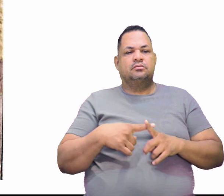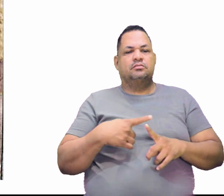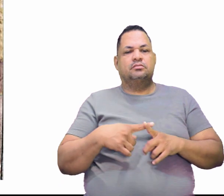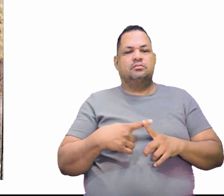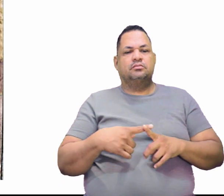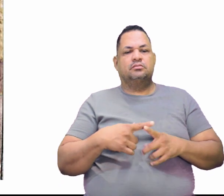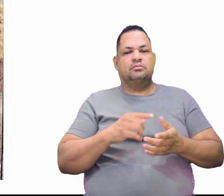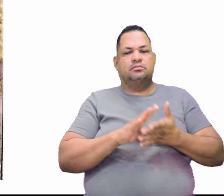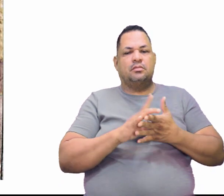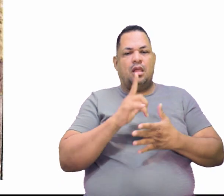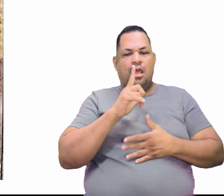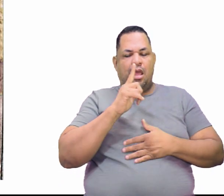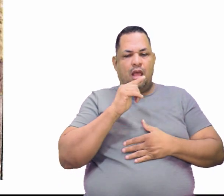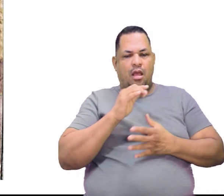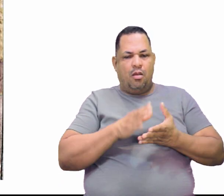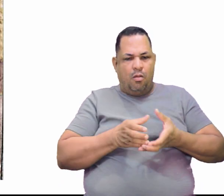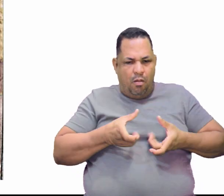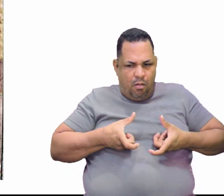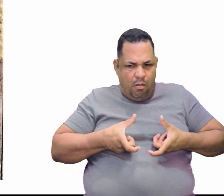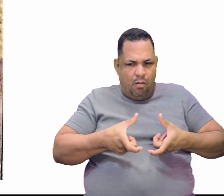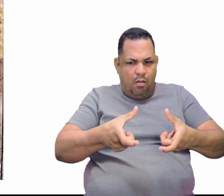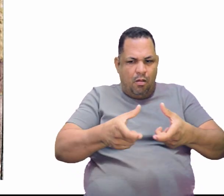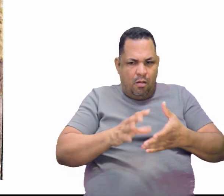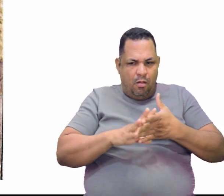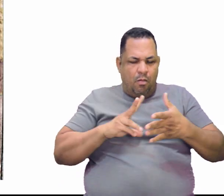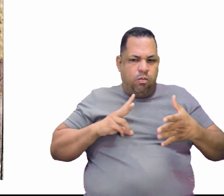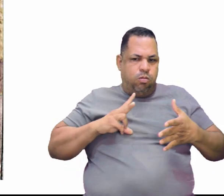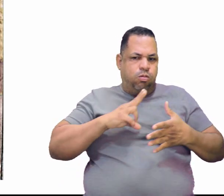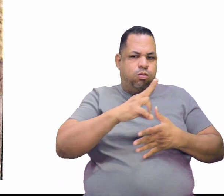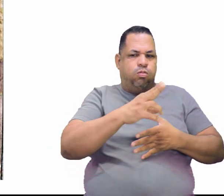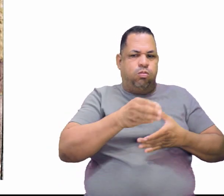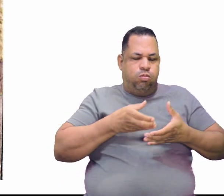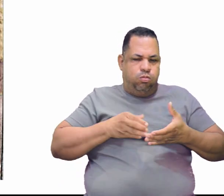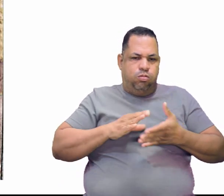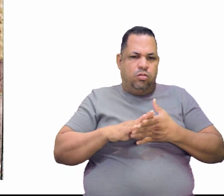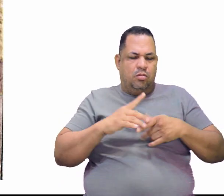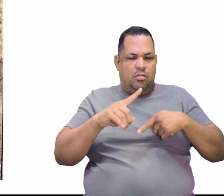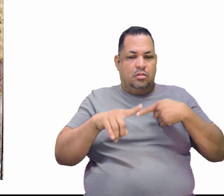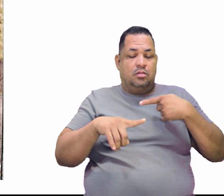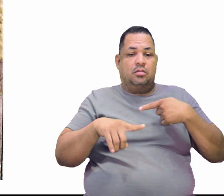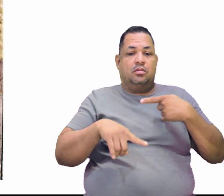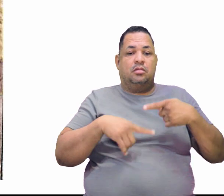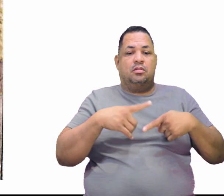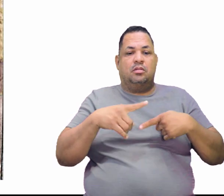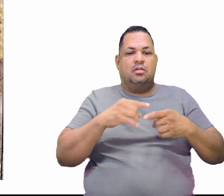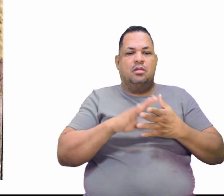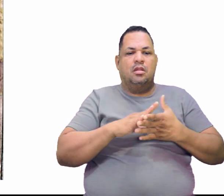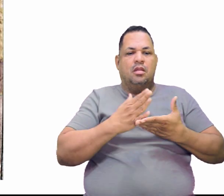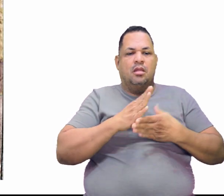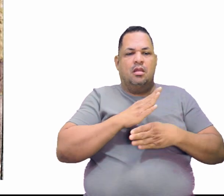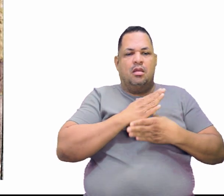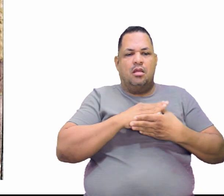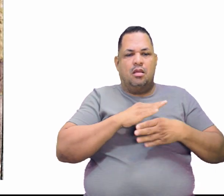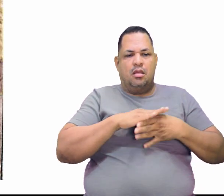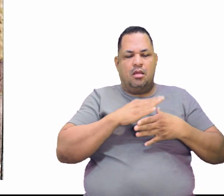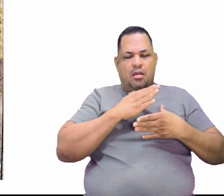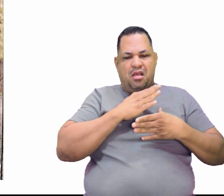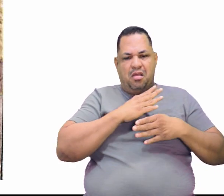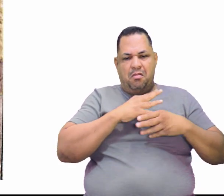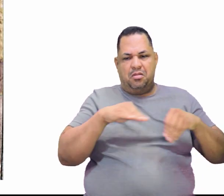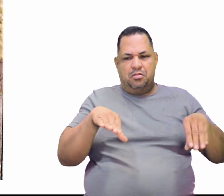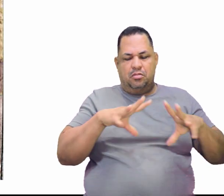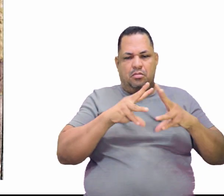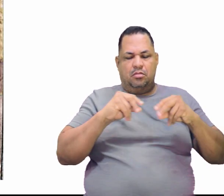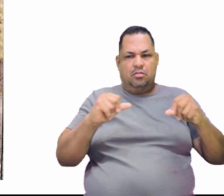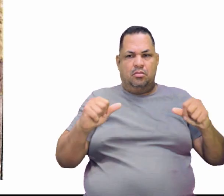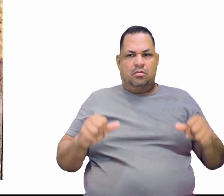a vazão da água é tão forte que, com o tempo também, vai arrebentar essa